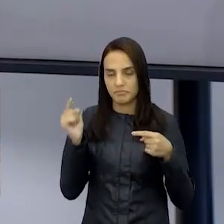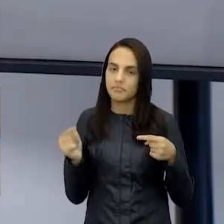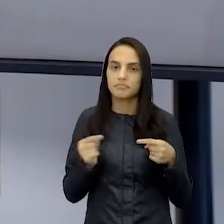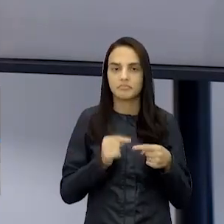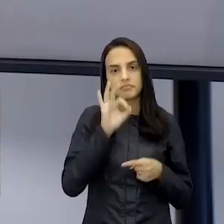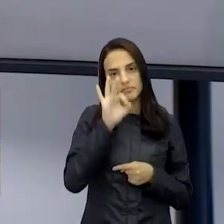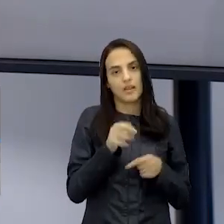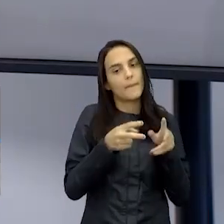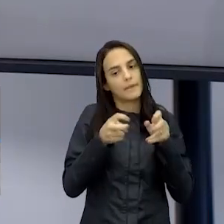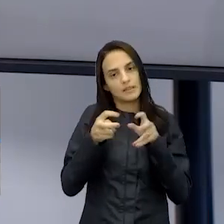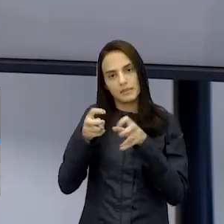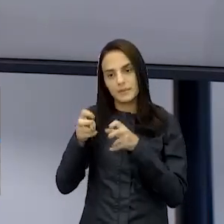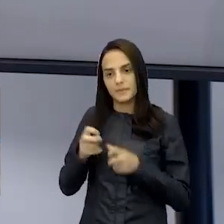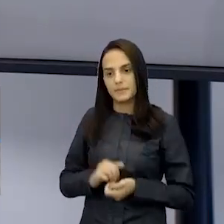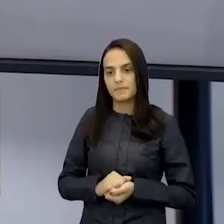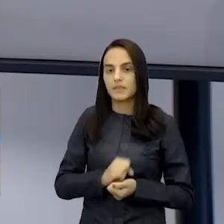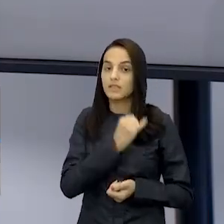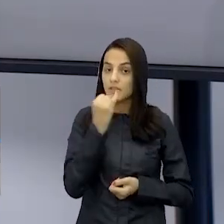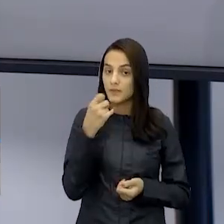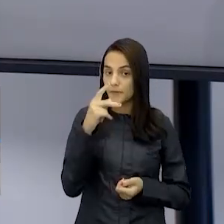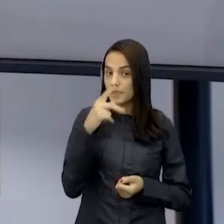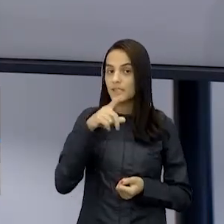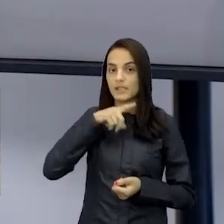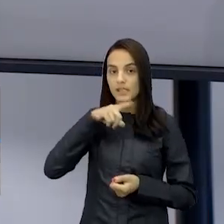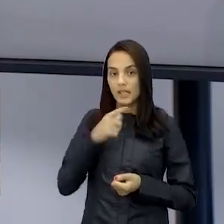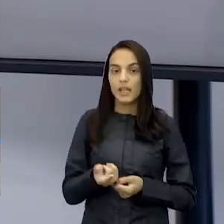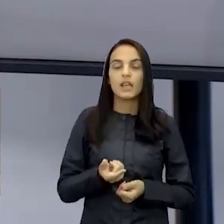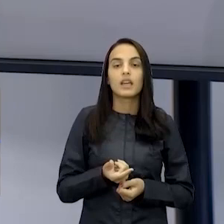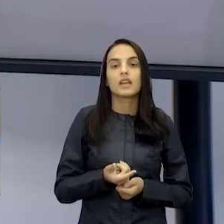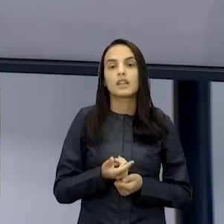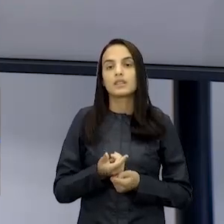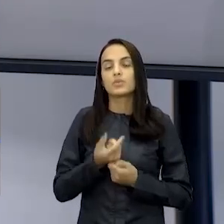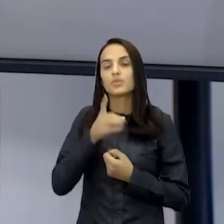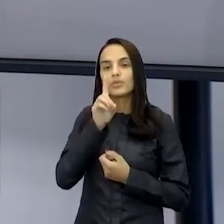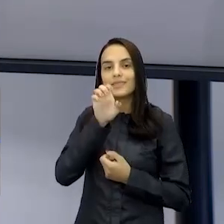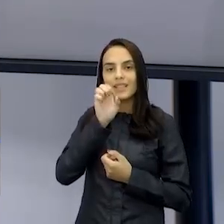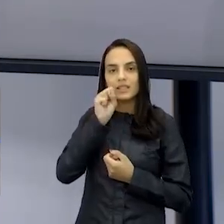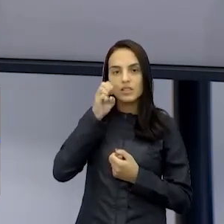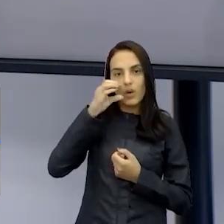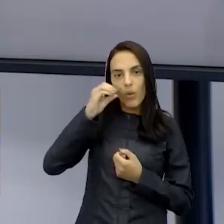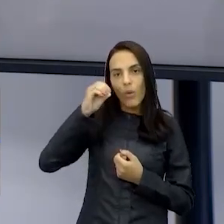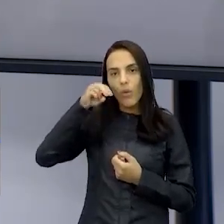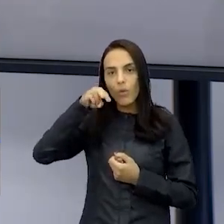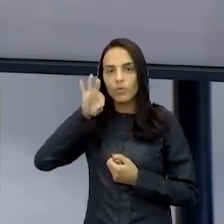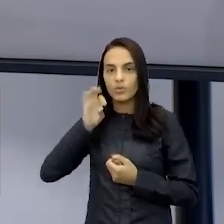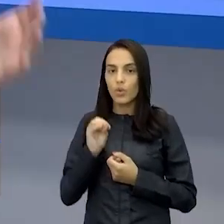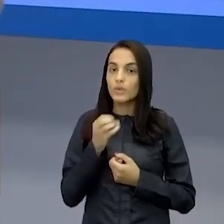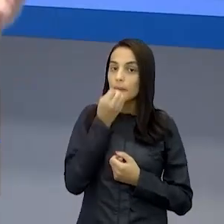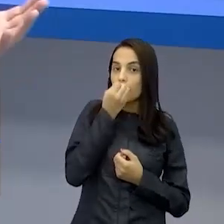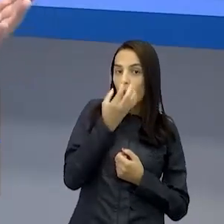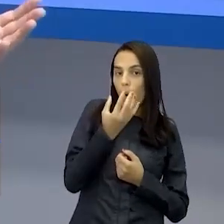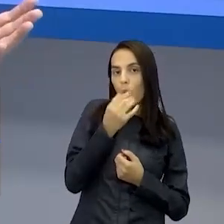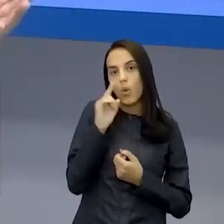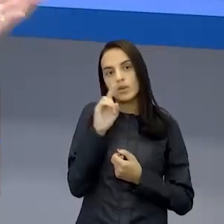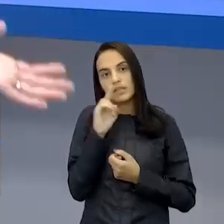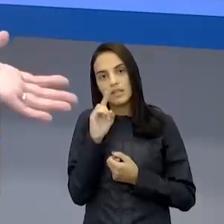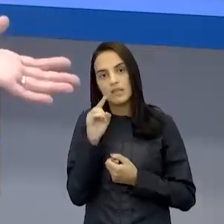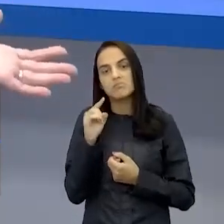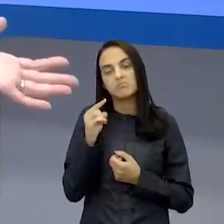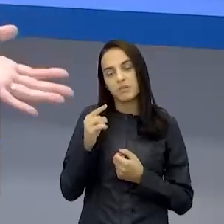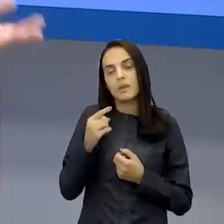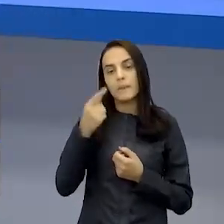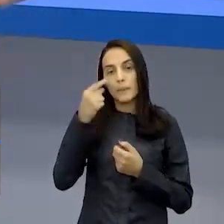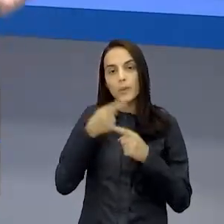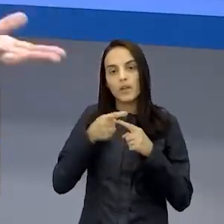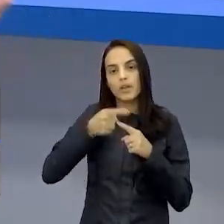é perceber mesmo se você vai ter um desconto, se você não vai, se vale a pena ou não vale. Porque a gente está pensando no projeto de